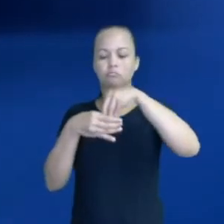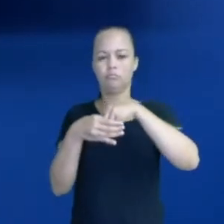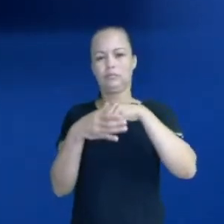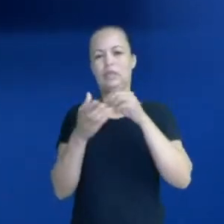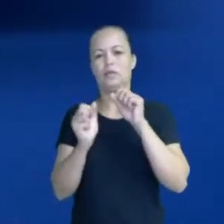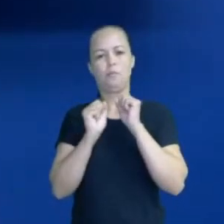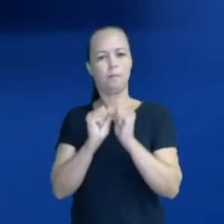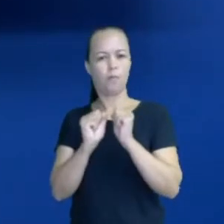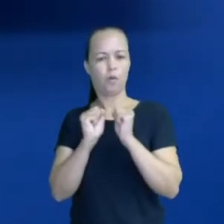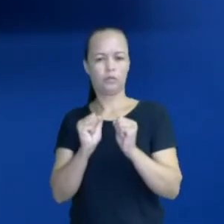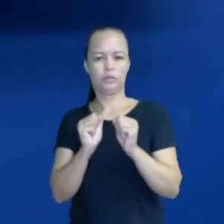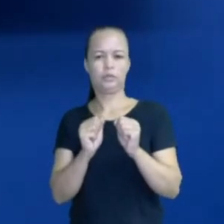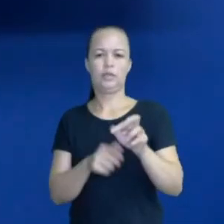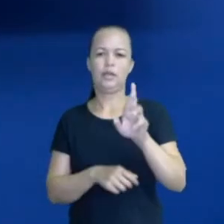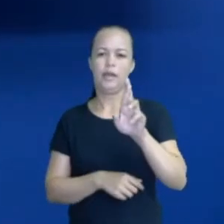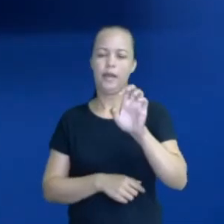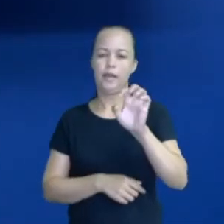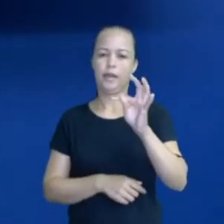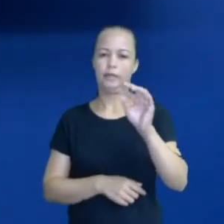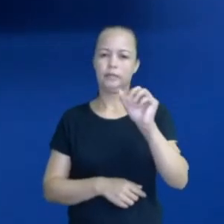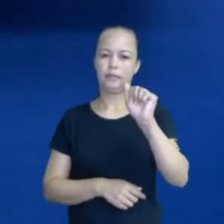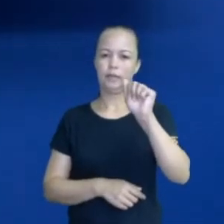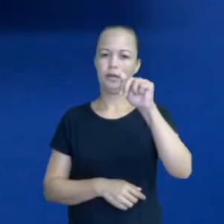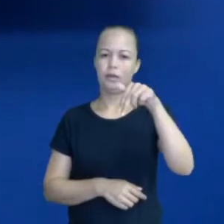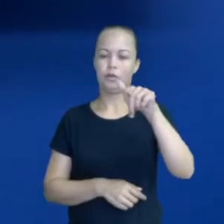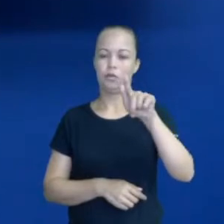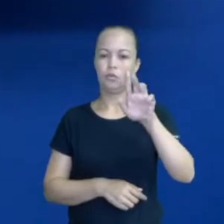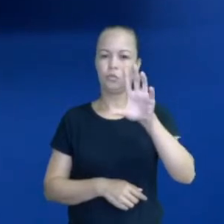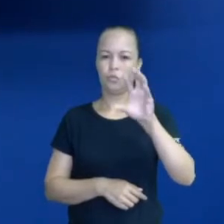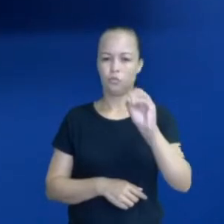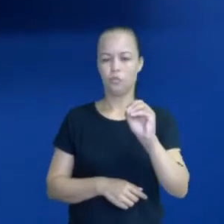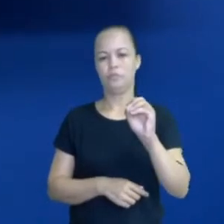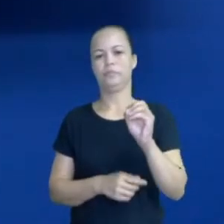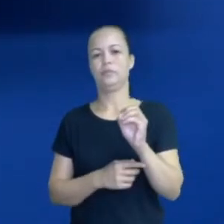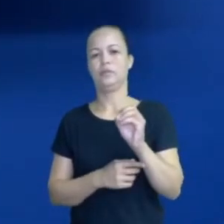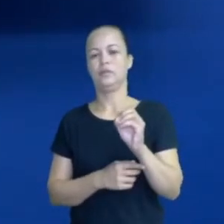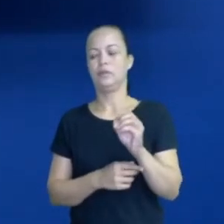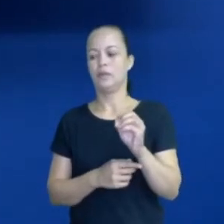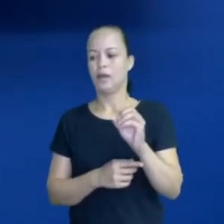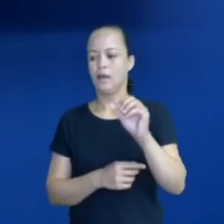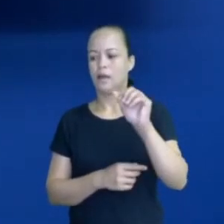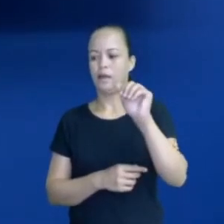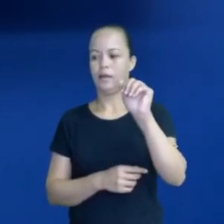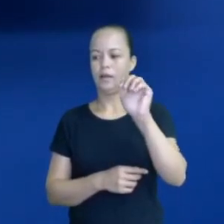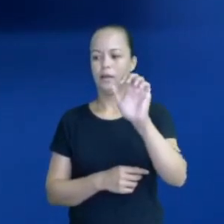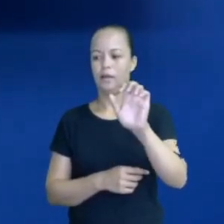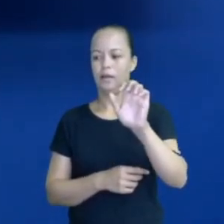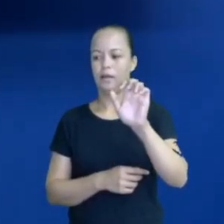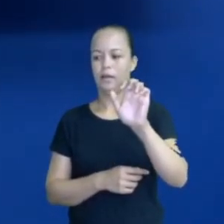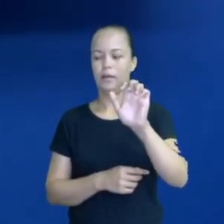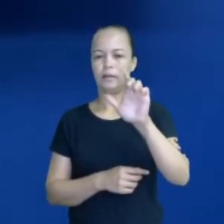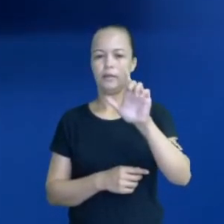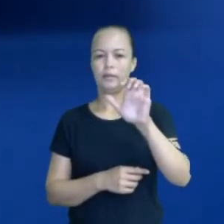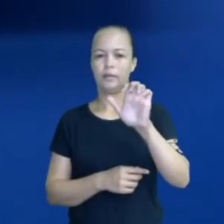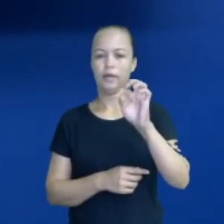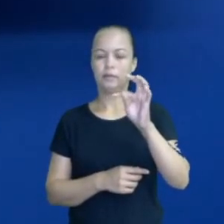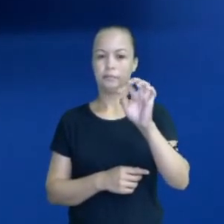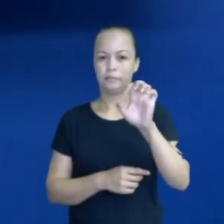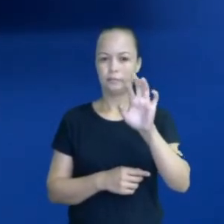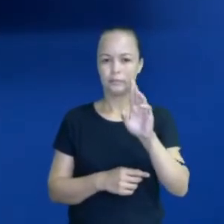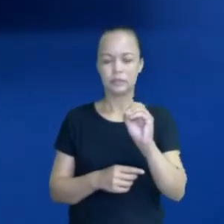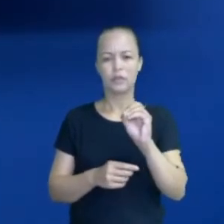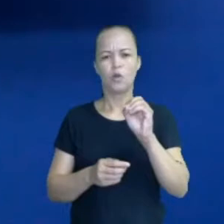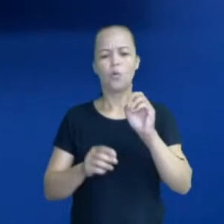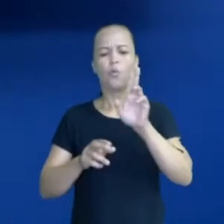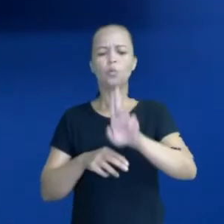ser chamados de retângulo, acutângulo e obtusângulo. Se liga no nome e se liga lá no nome do